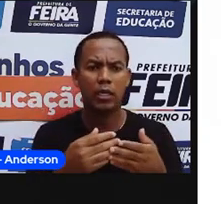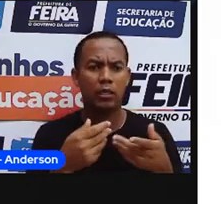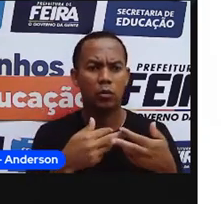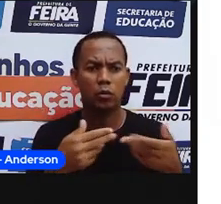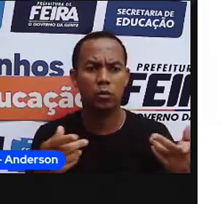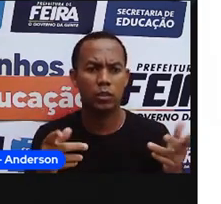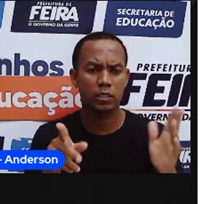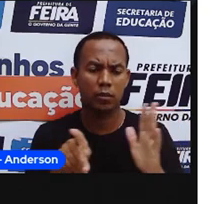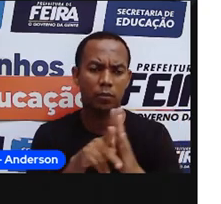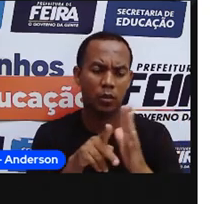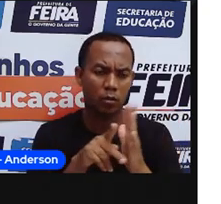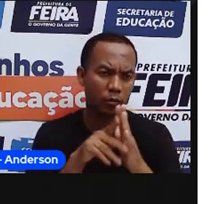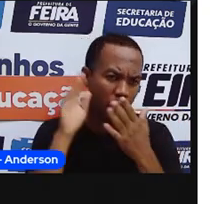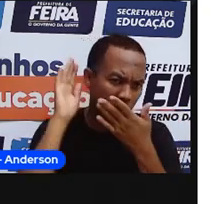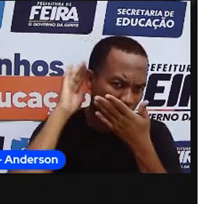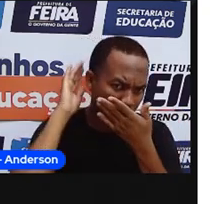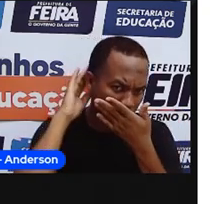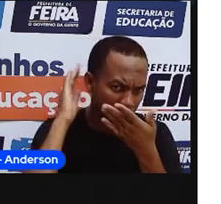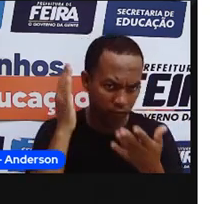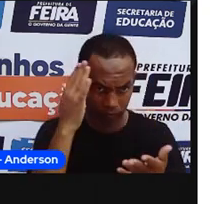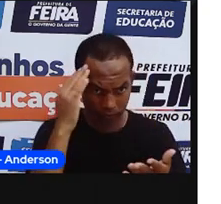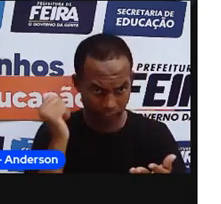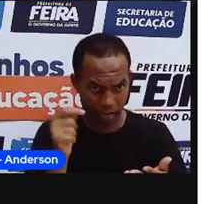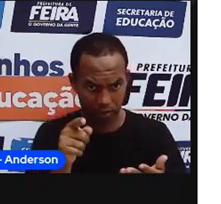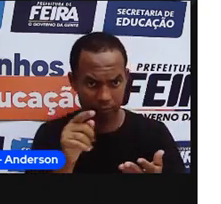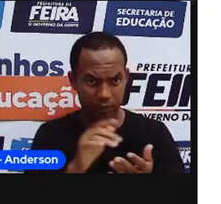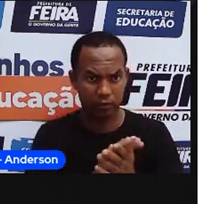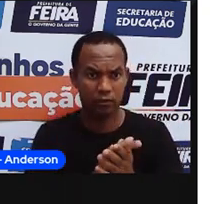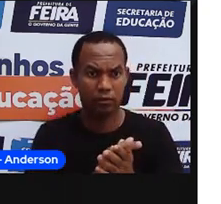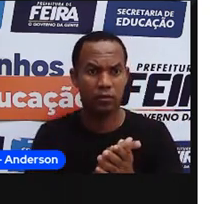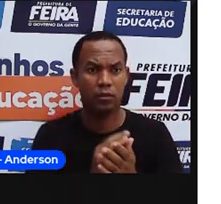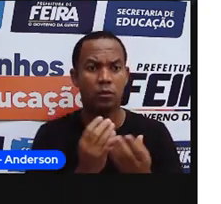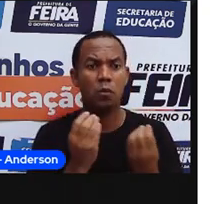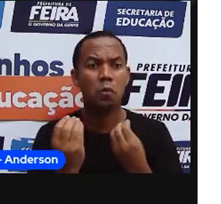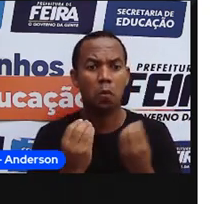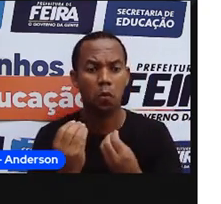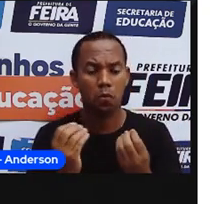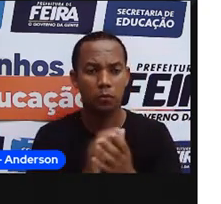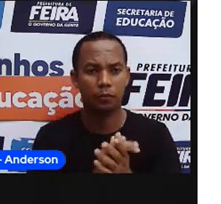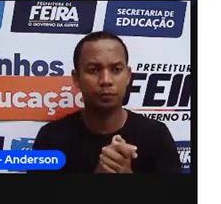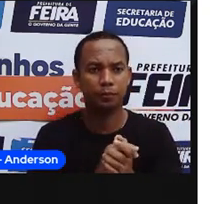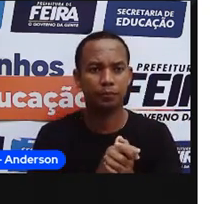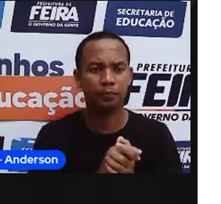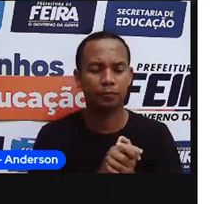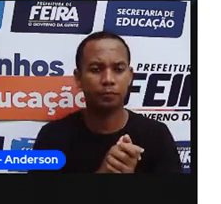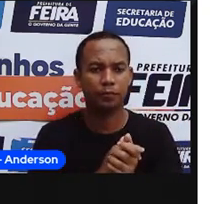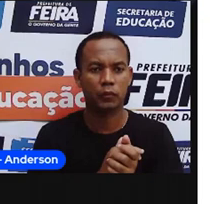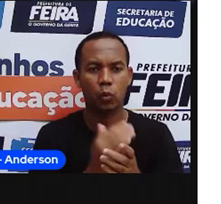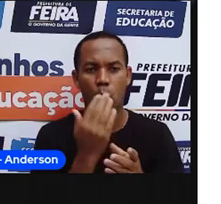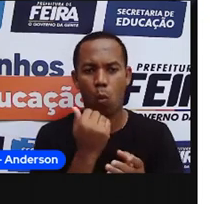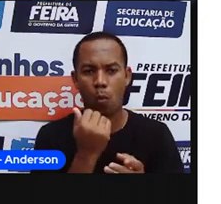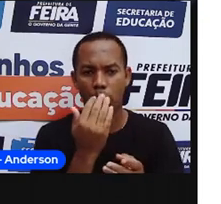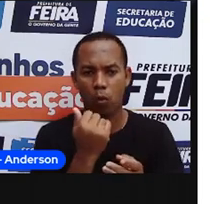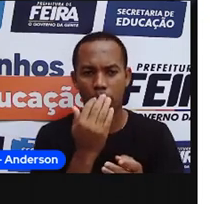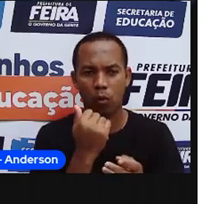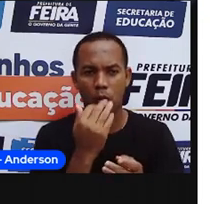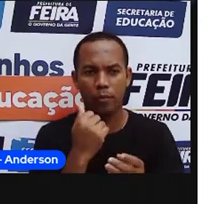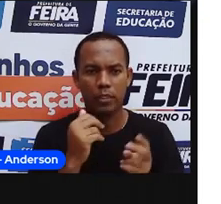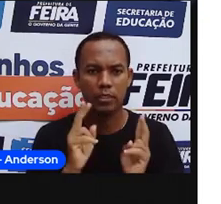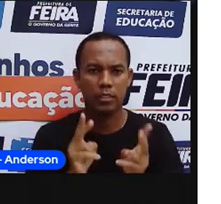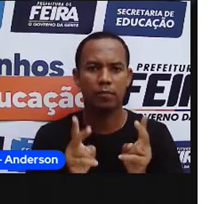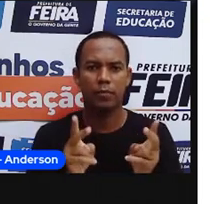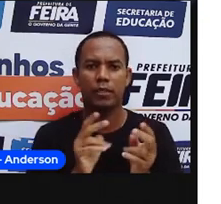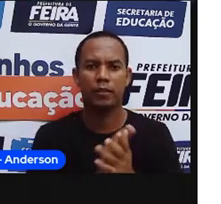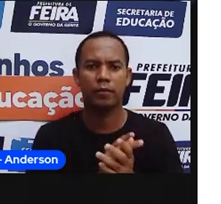de origem indígena? Que a gente consome, aí durante a sua aula já deu algumas pistas. Tem uma coisa que a gente come direto e